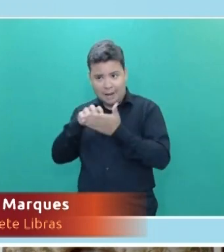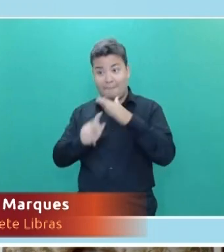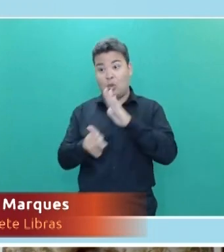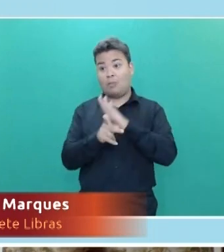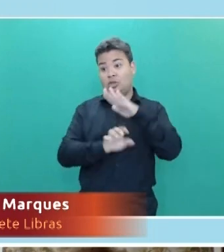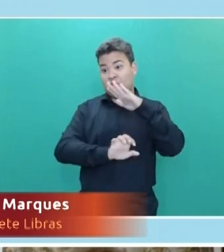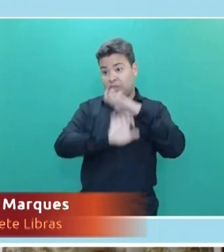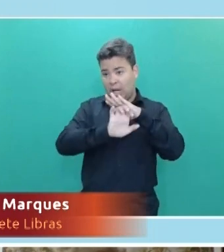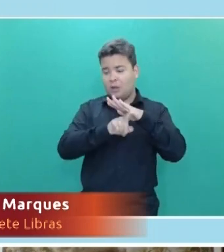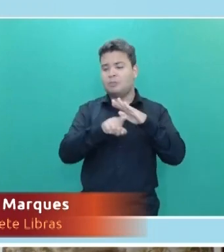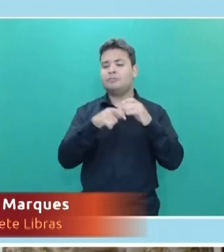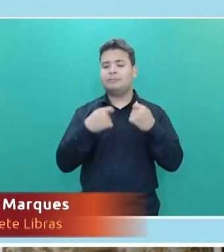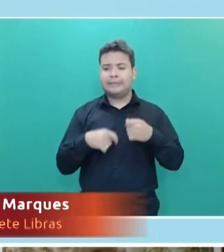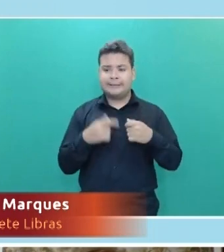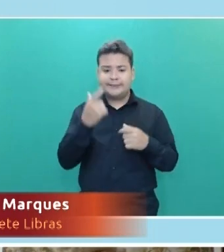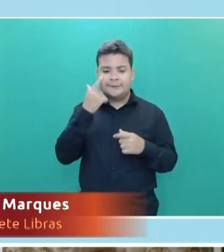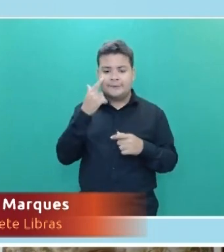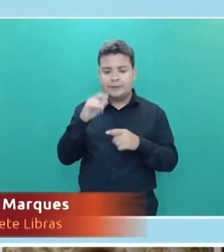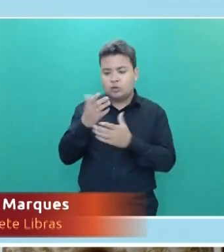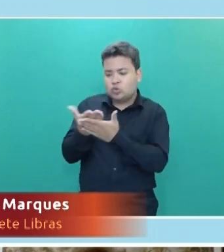e combater.